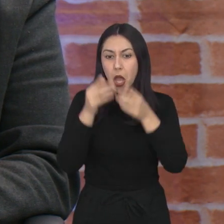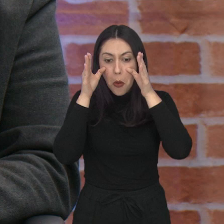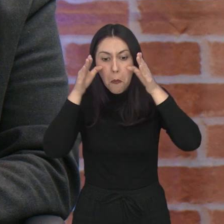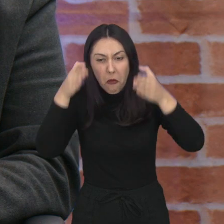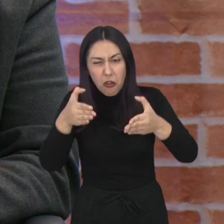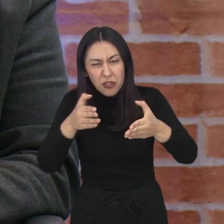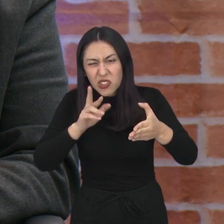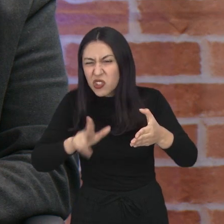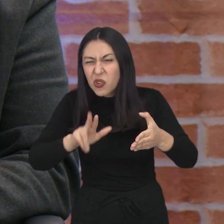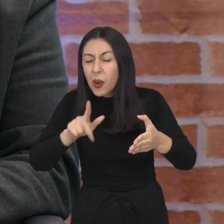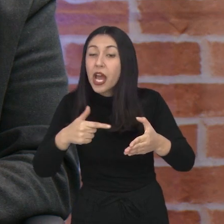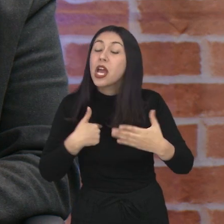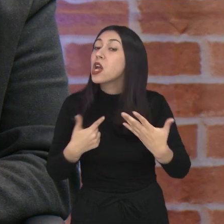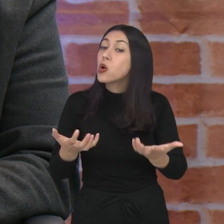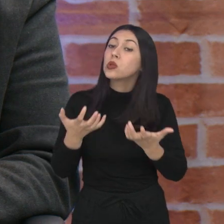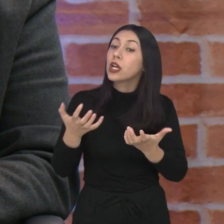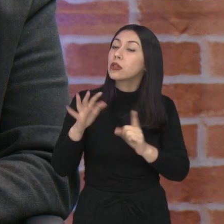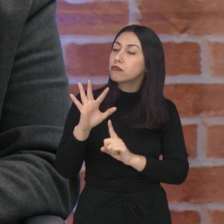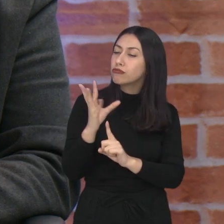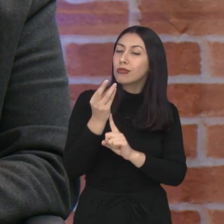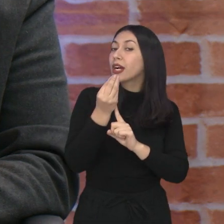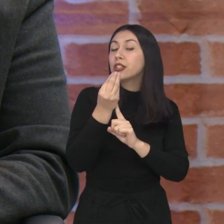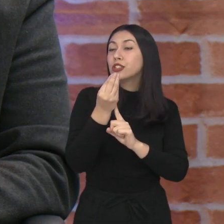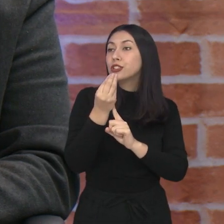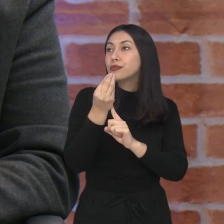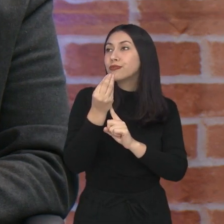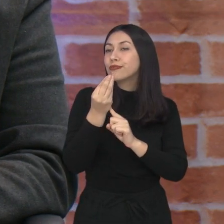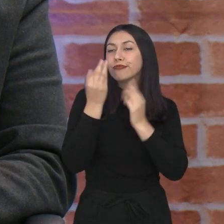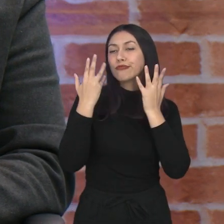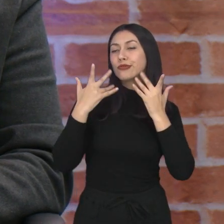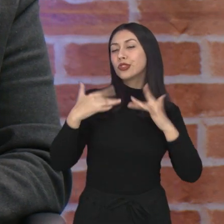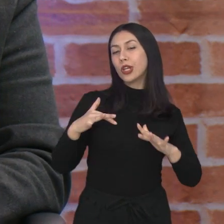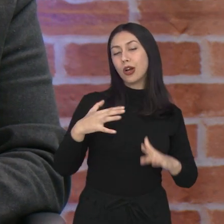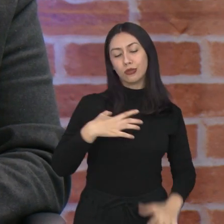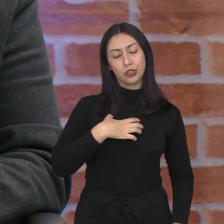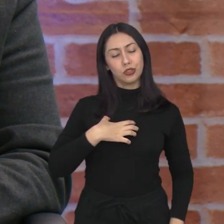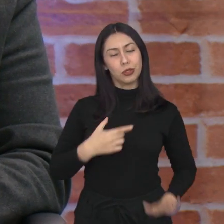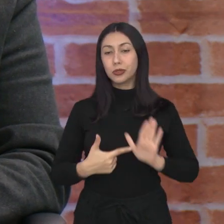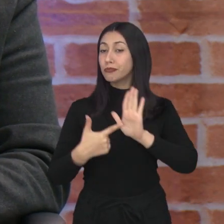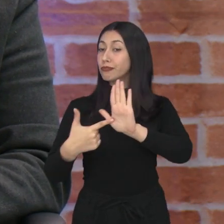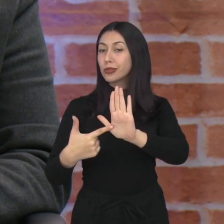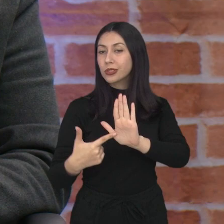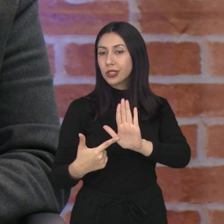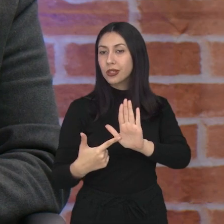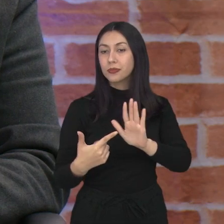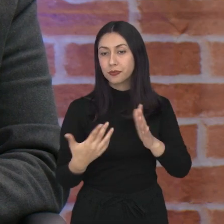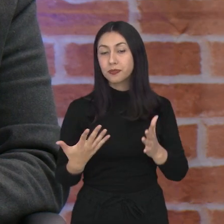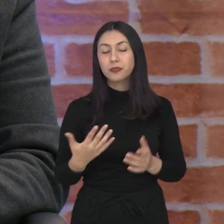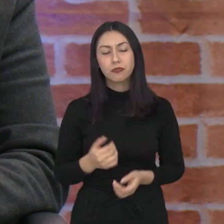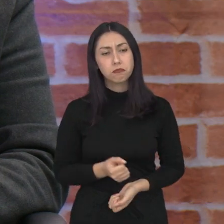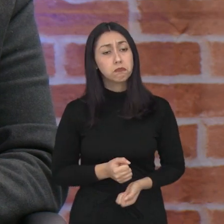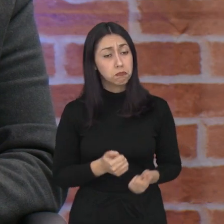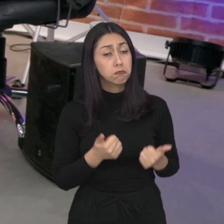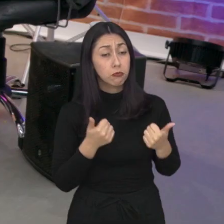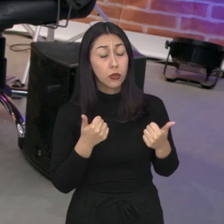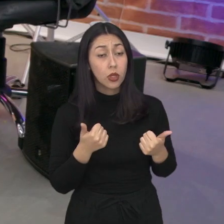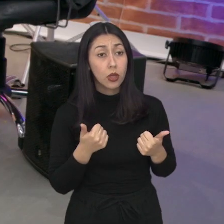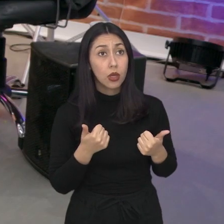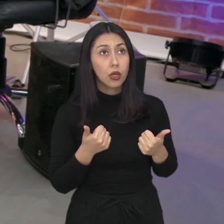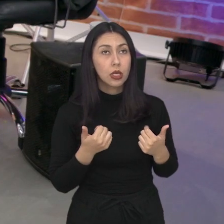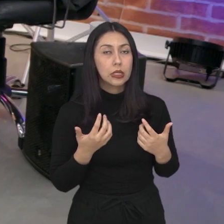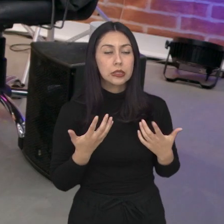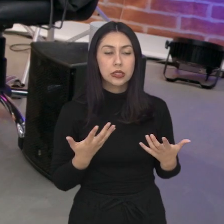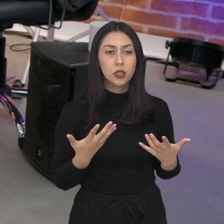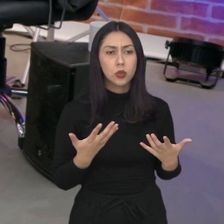minha busca é que minha arte seja mais genuína e espontânea. Pode crer, você acha que